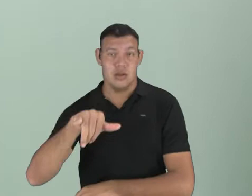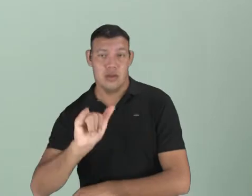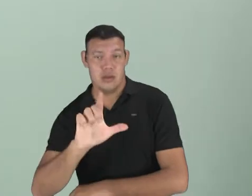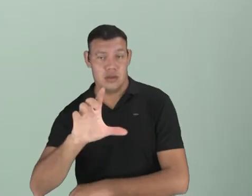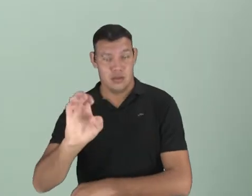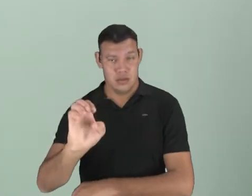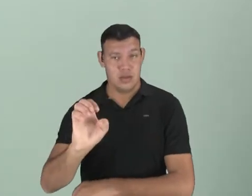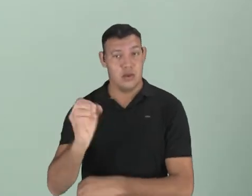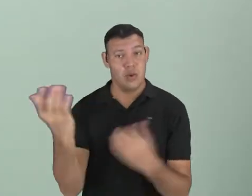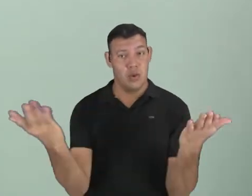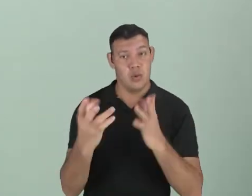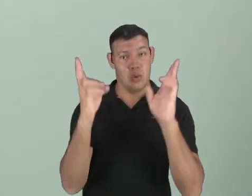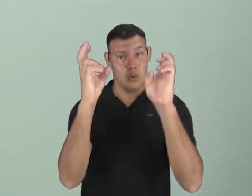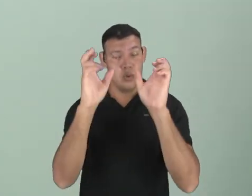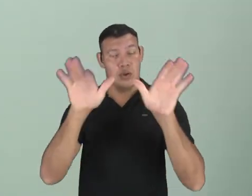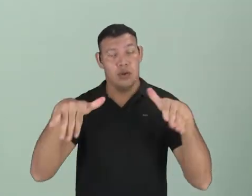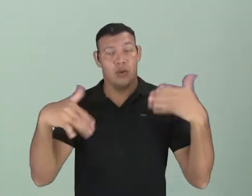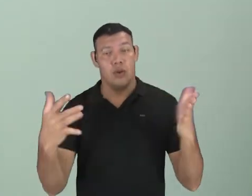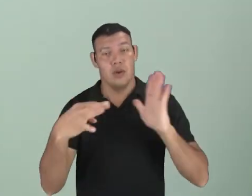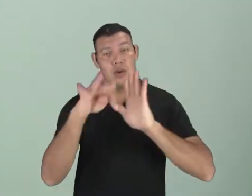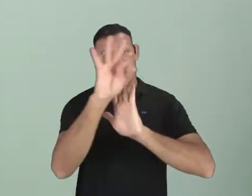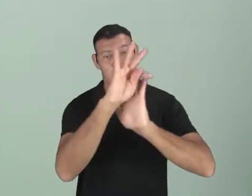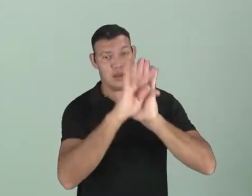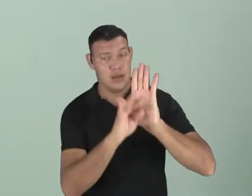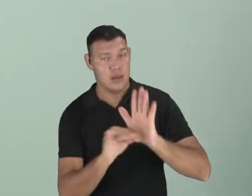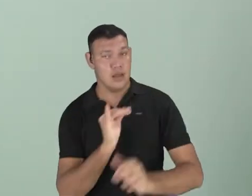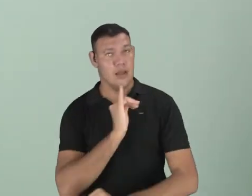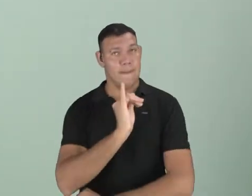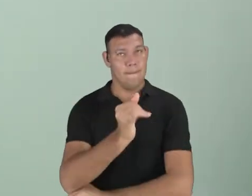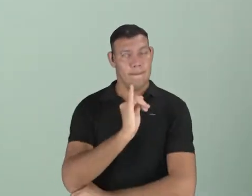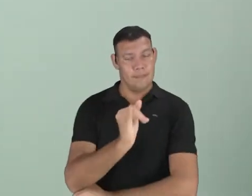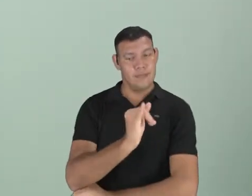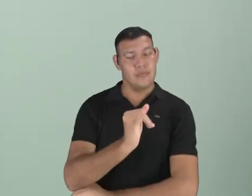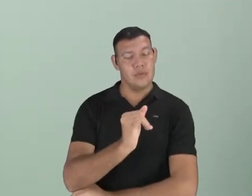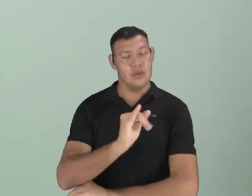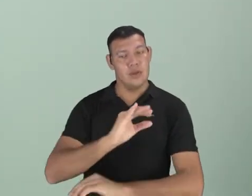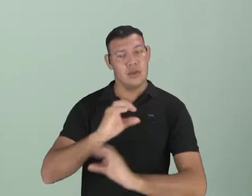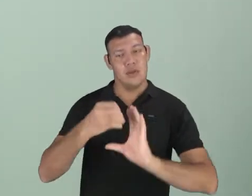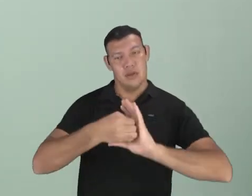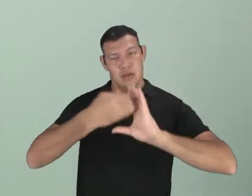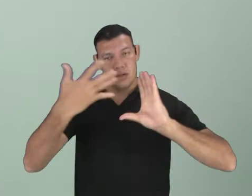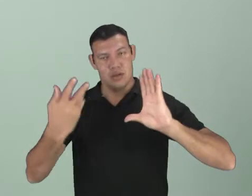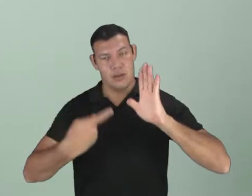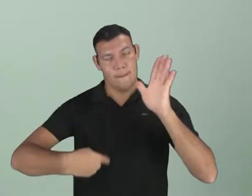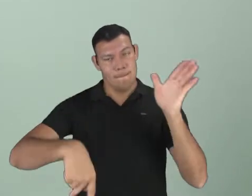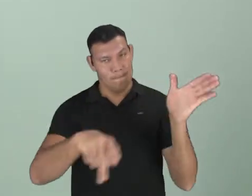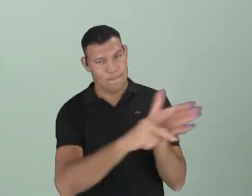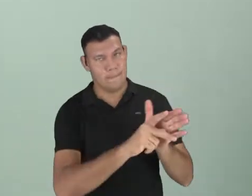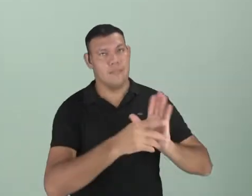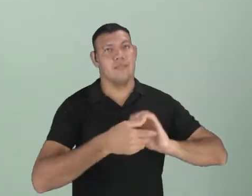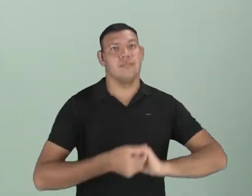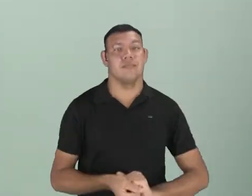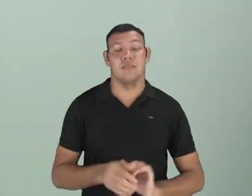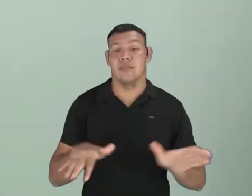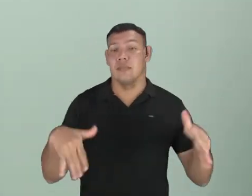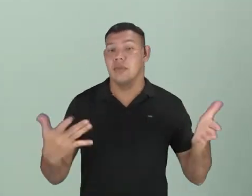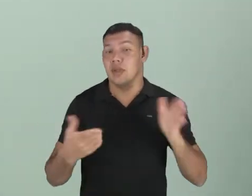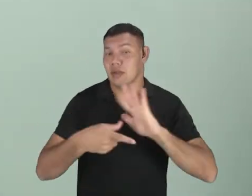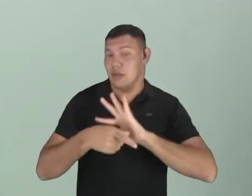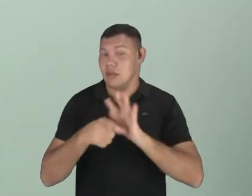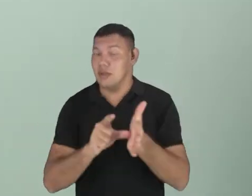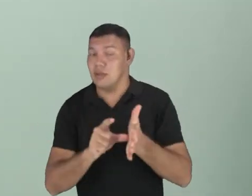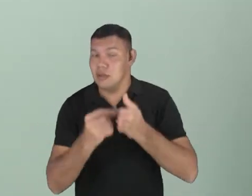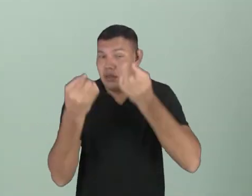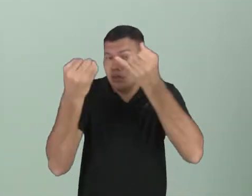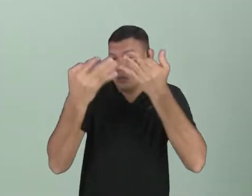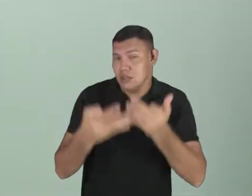texto narrativo e suas características. Pega o papel, pega a caneta e faz as anotações. Vamos lá! Antes de tudo, nós